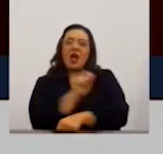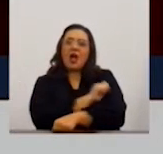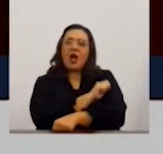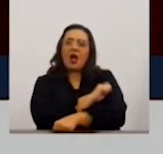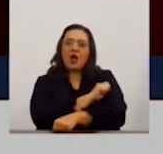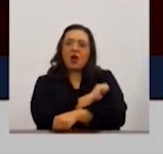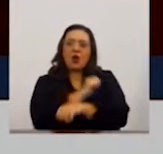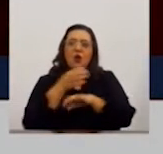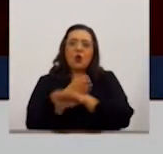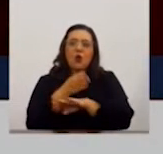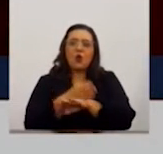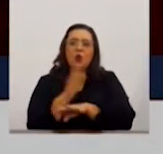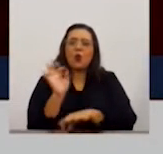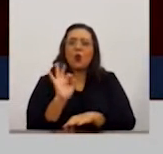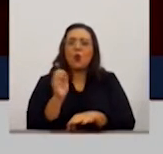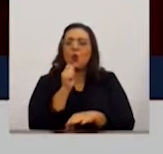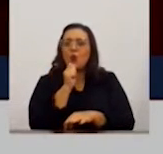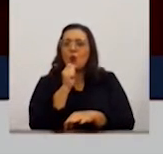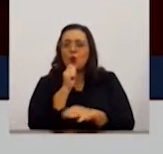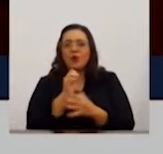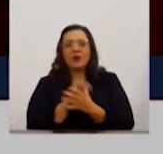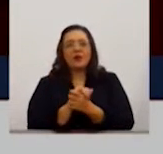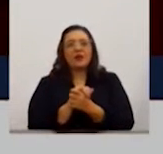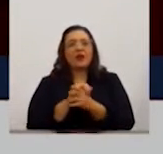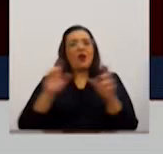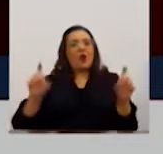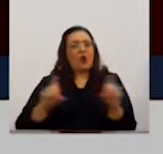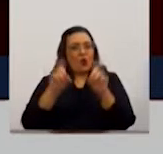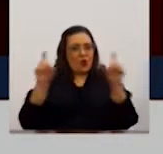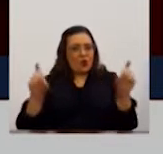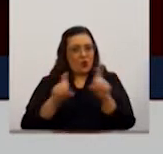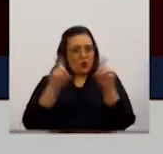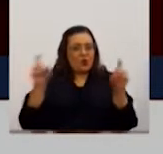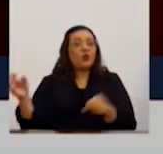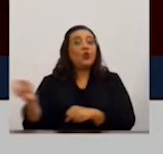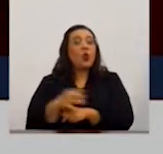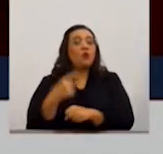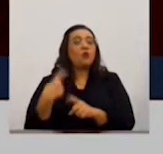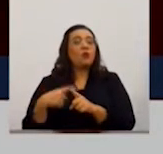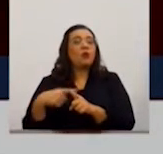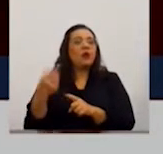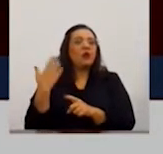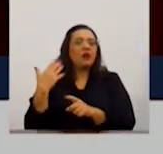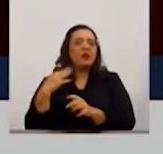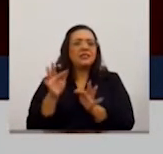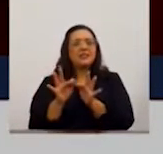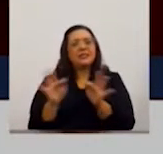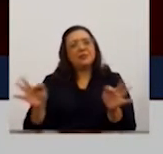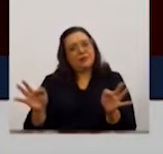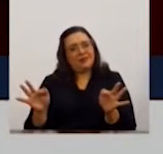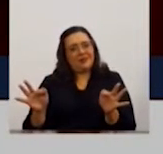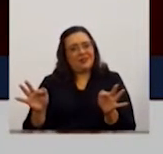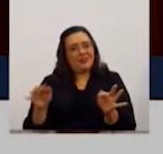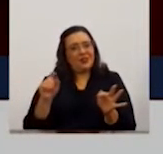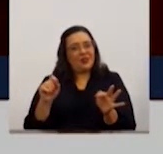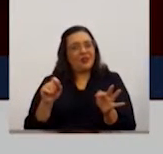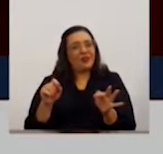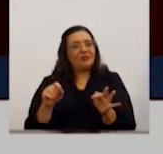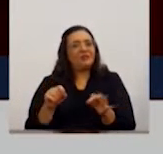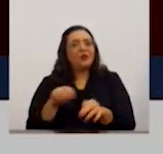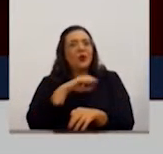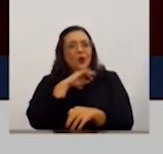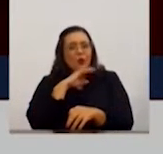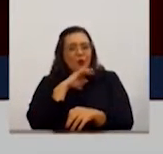estavam participando das aulas. Computadores novos, porque os que já têm já estão